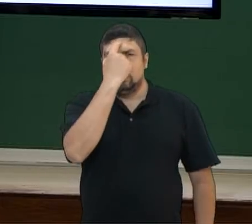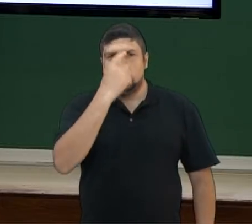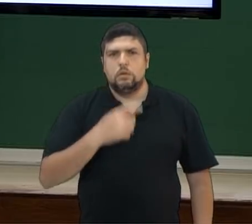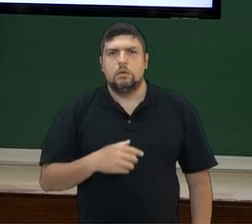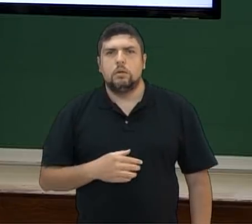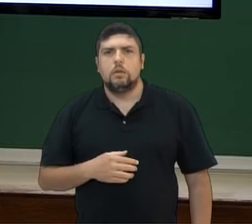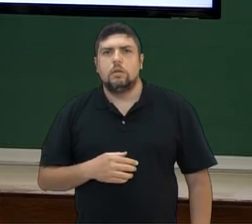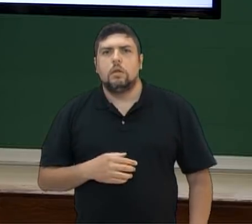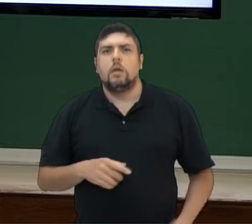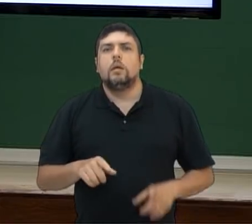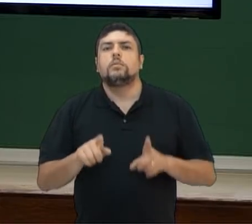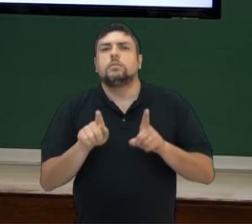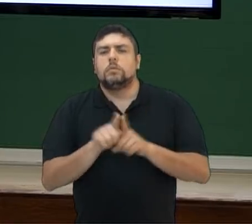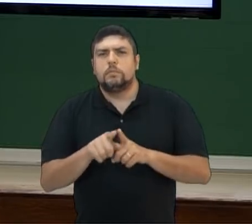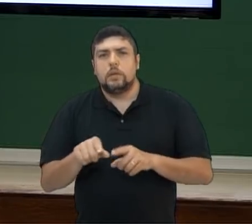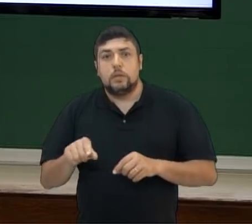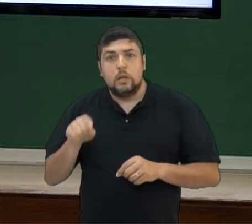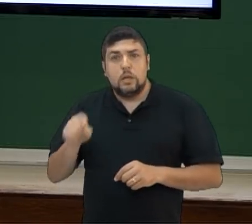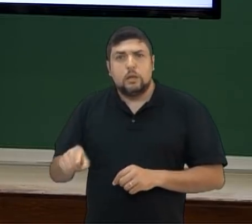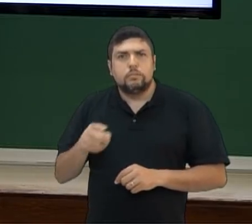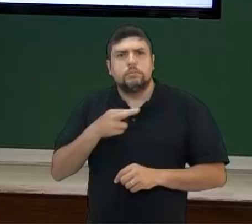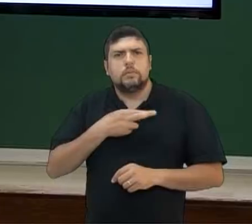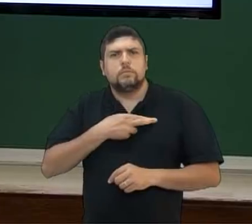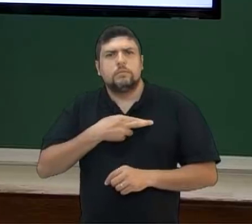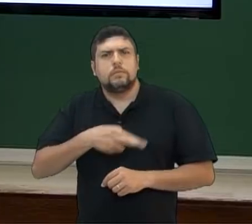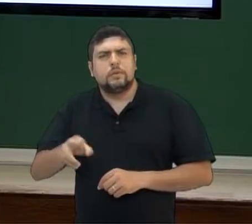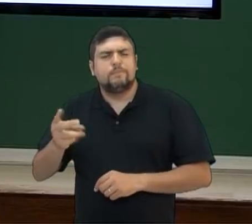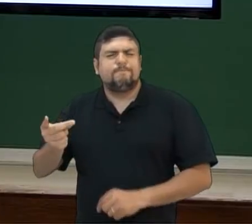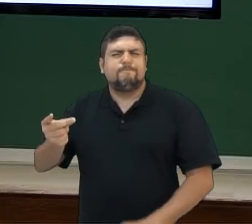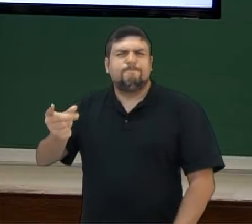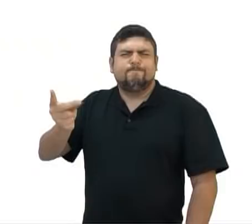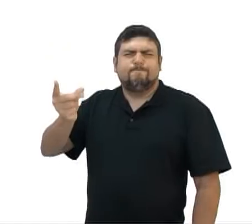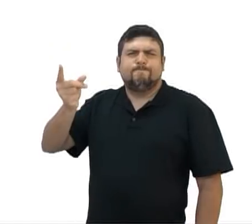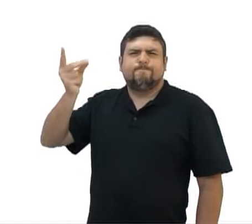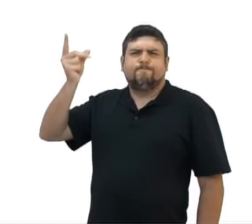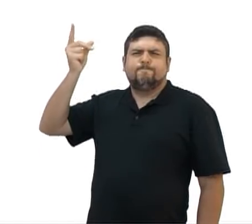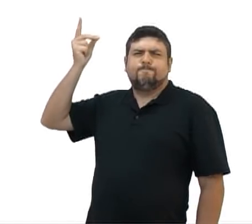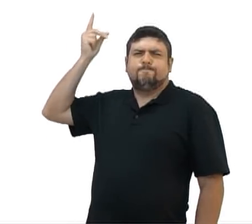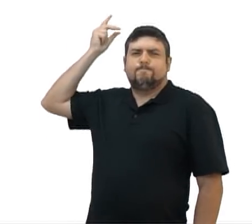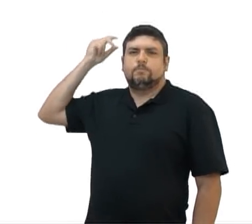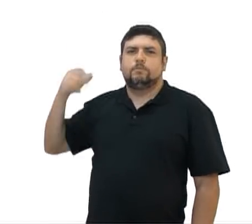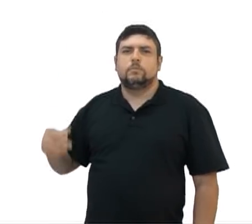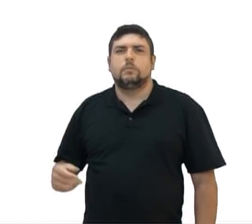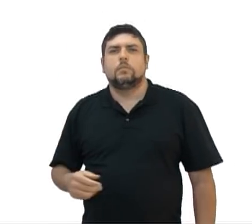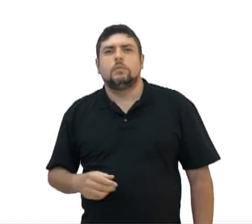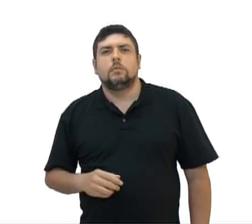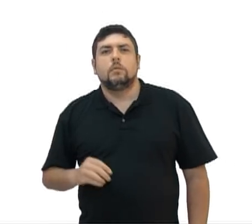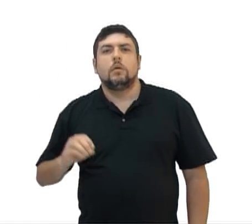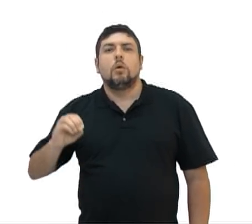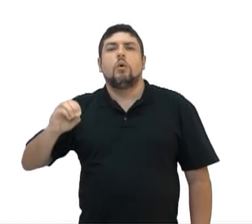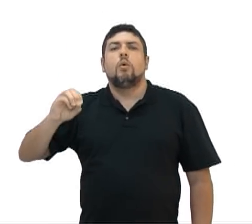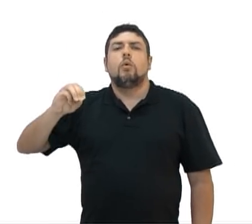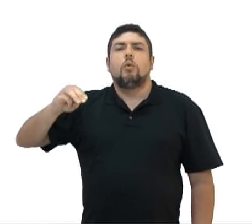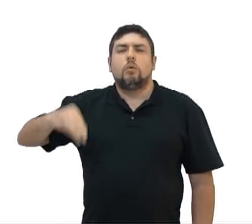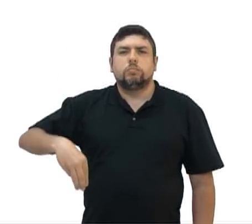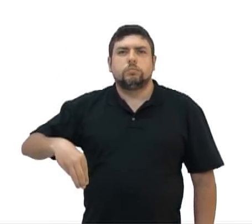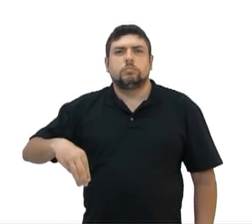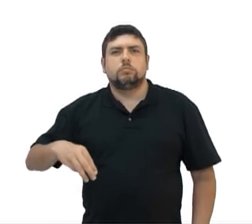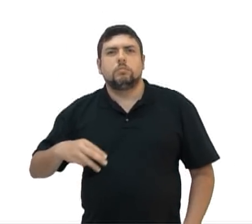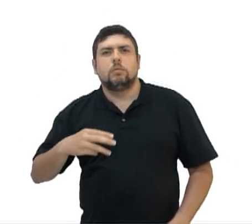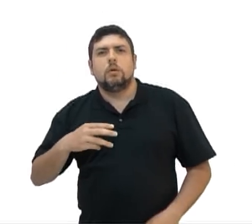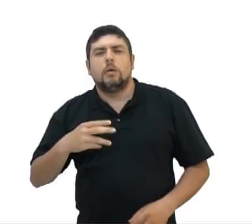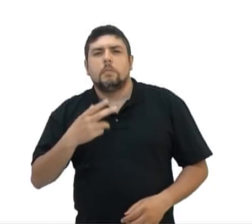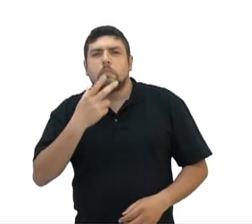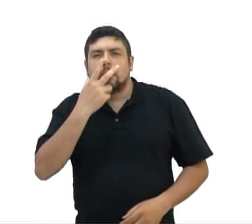é uma das religiões mais antigas de que se tem notícia. Om é considerado um som primordial, uma frequência.